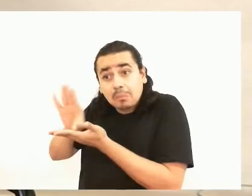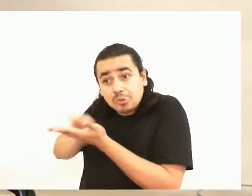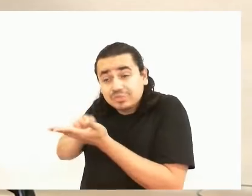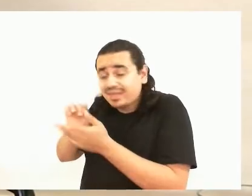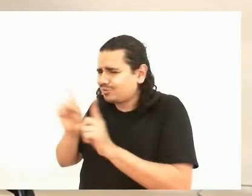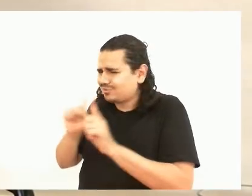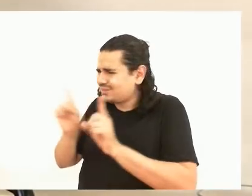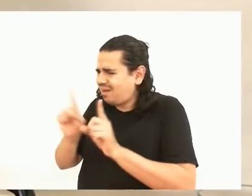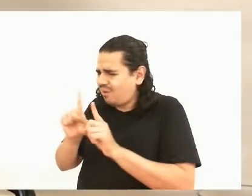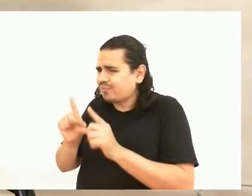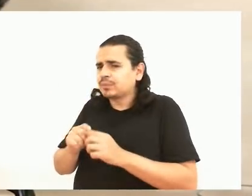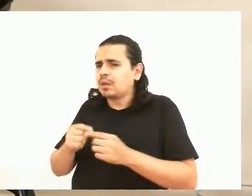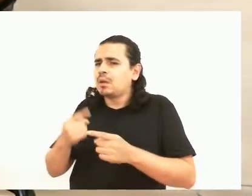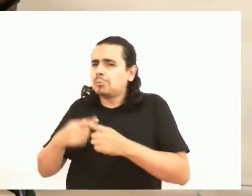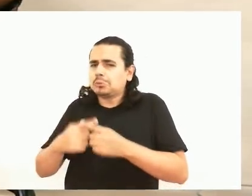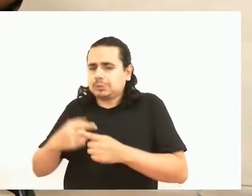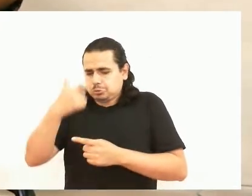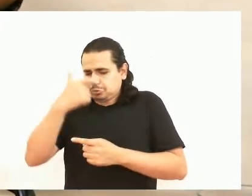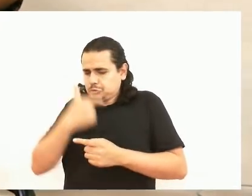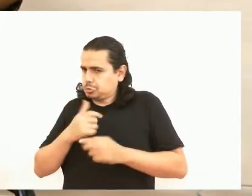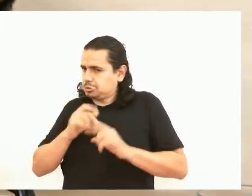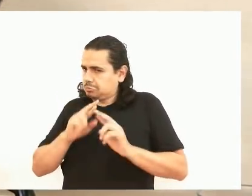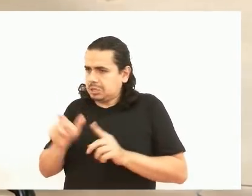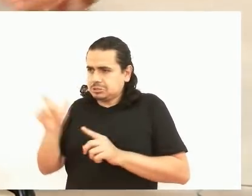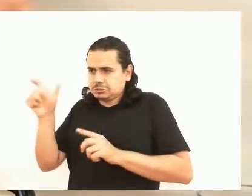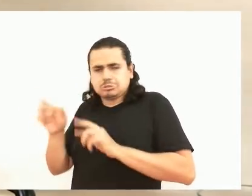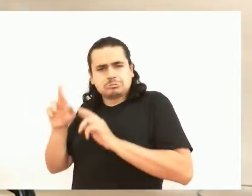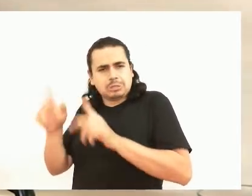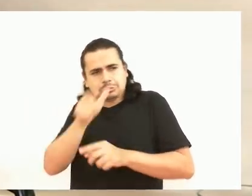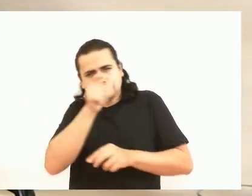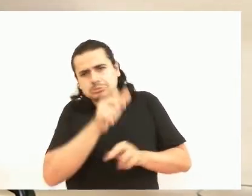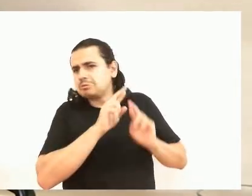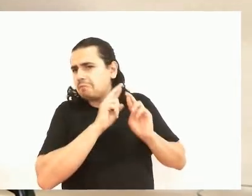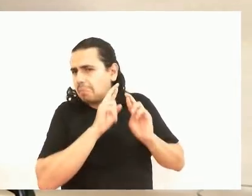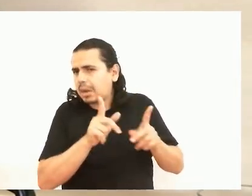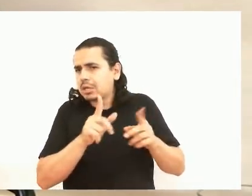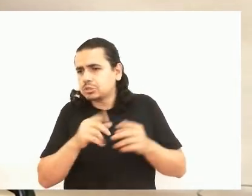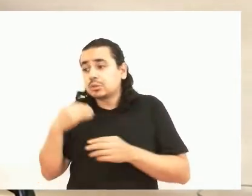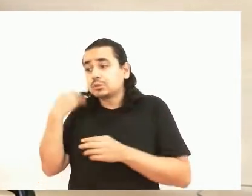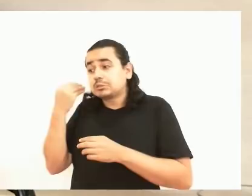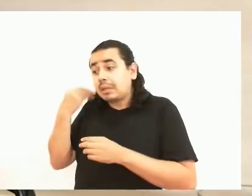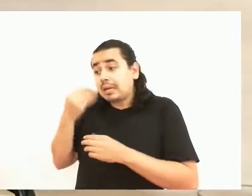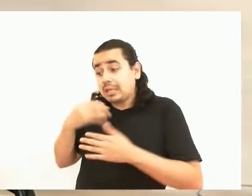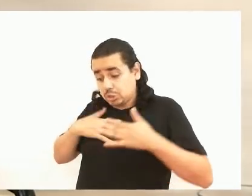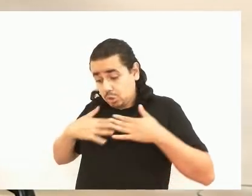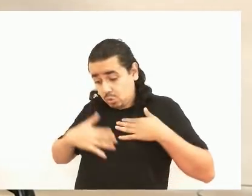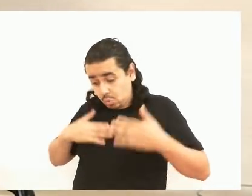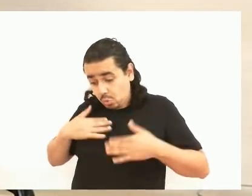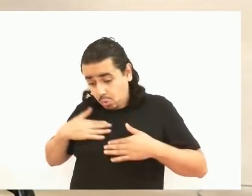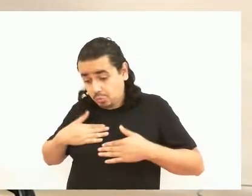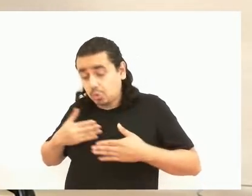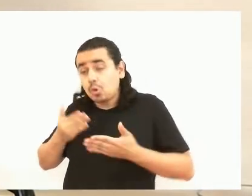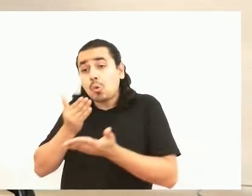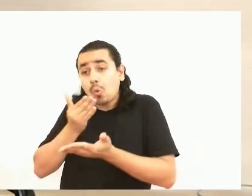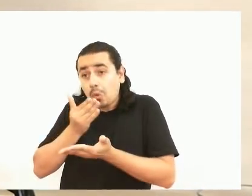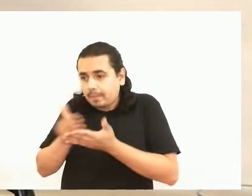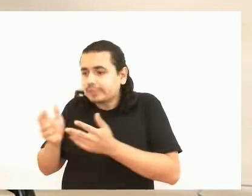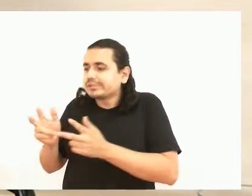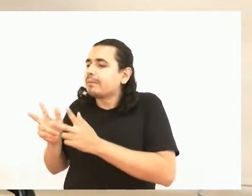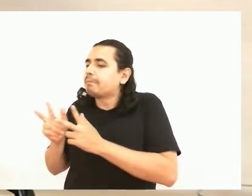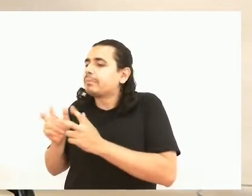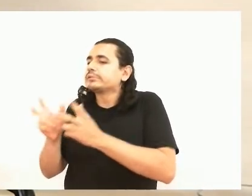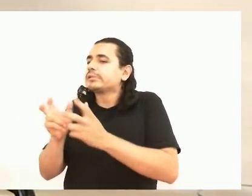jussara uma maneira de ser e ela tem uma maneira de ser então essa experiência do corpo a partir da singularidade